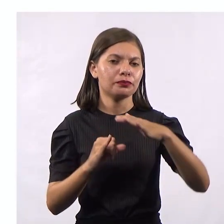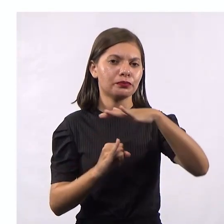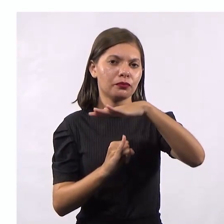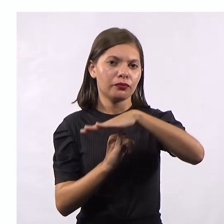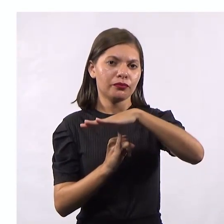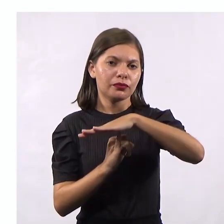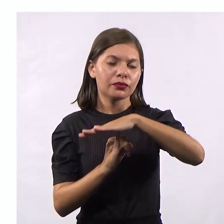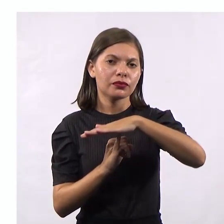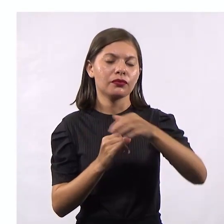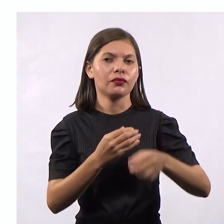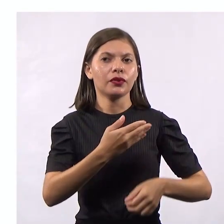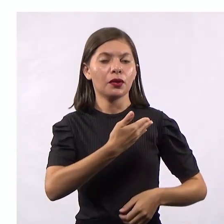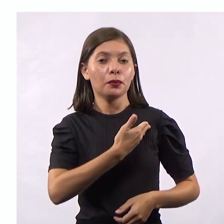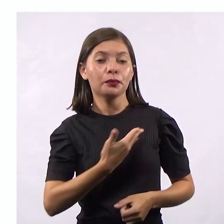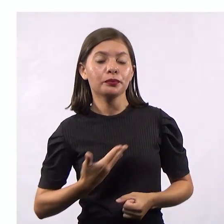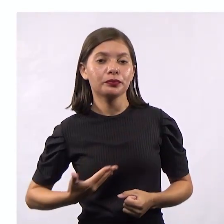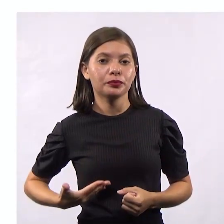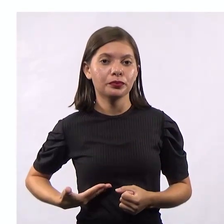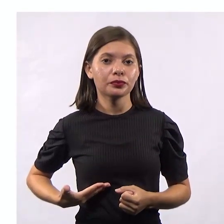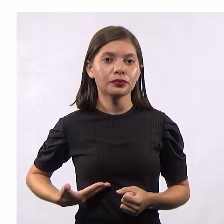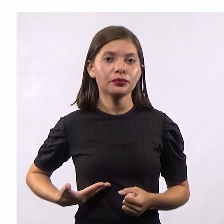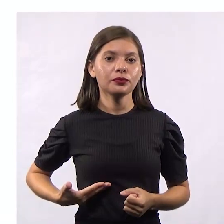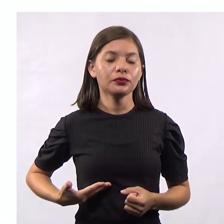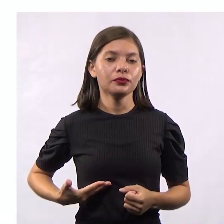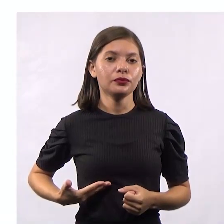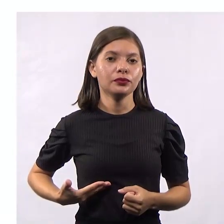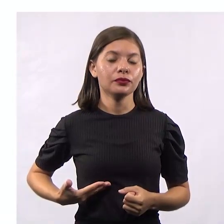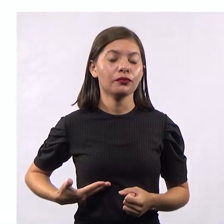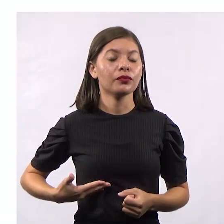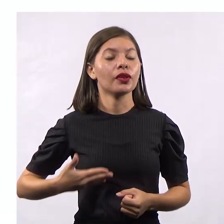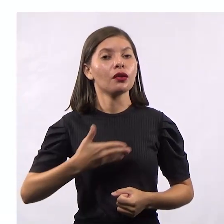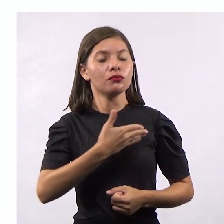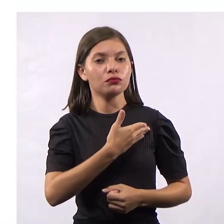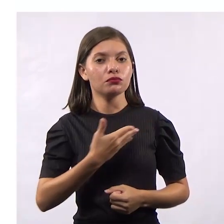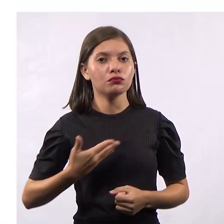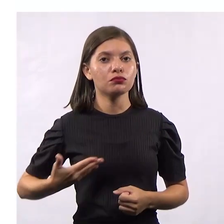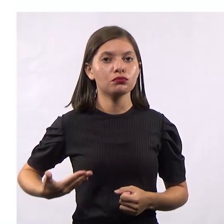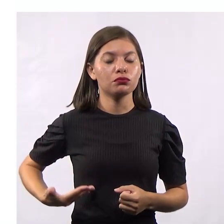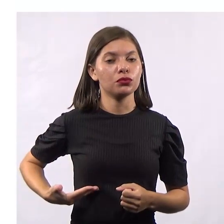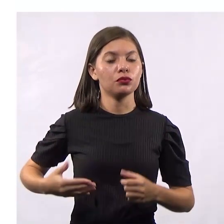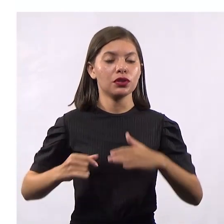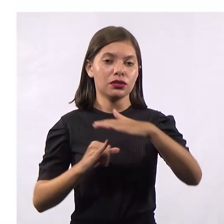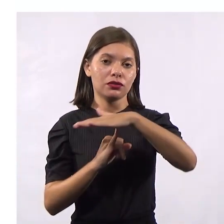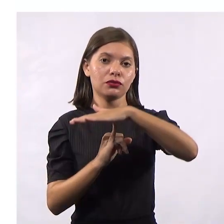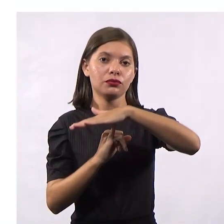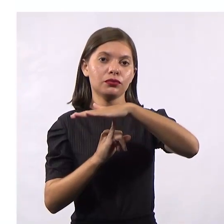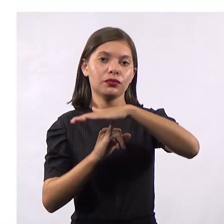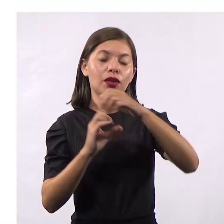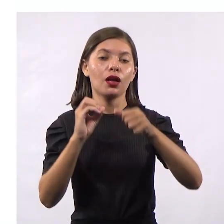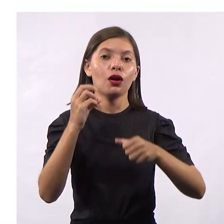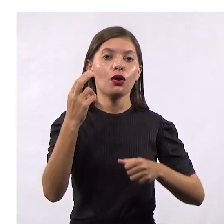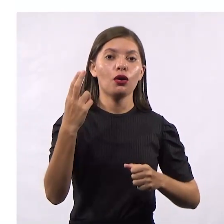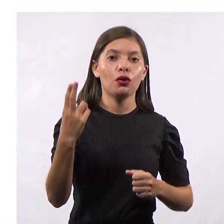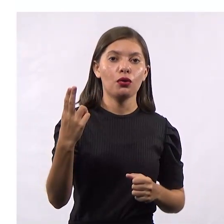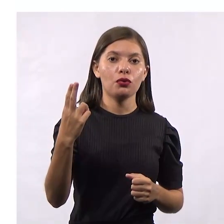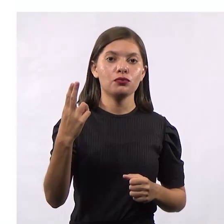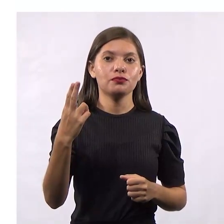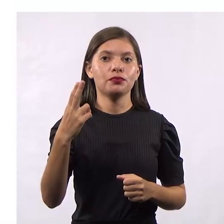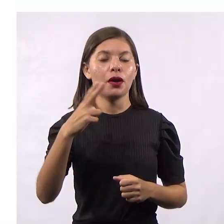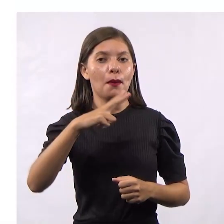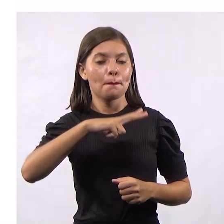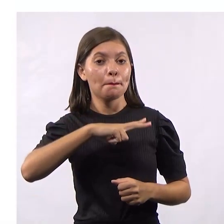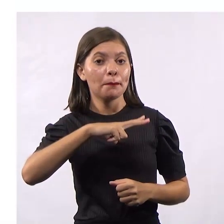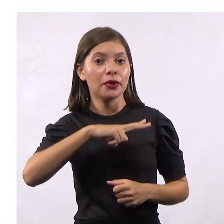convênios, realizados entre entidades públicas mesmo, né? Então, são entidades públicas ou até